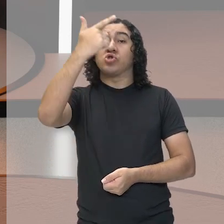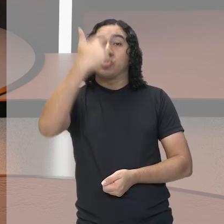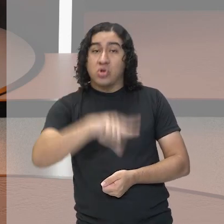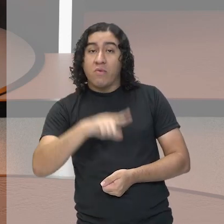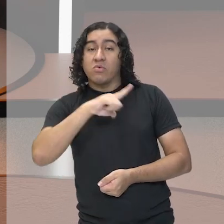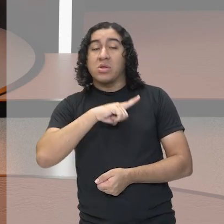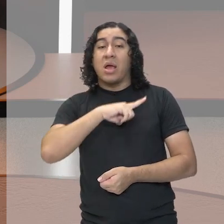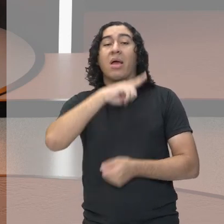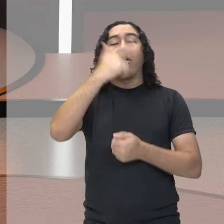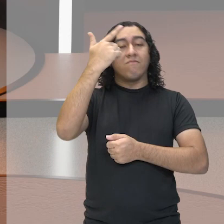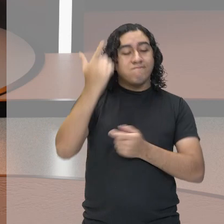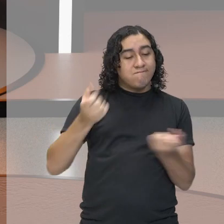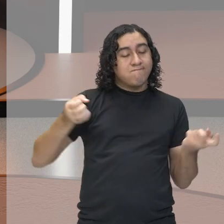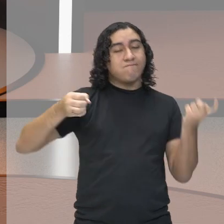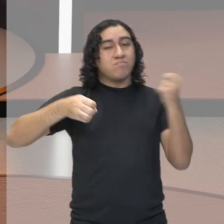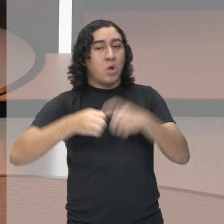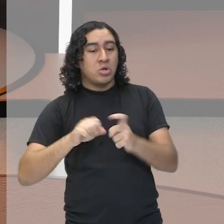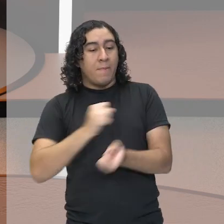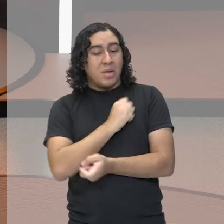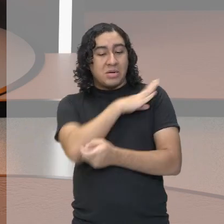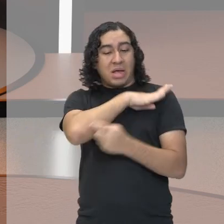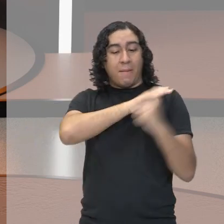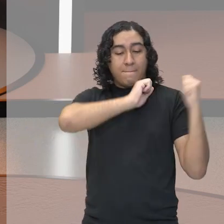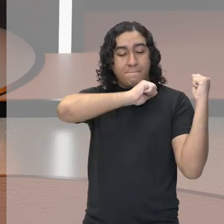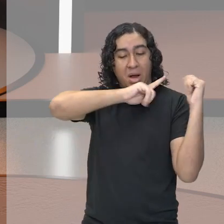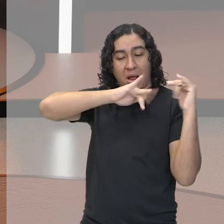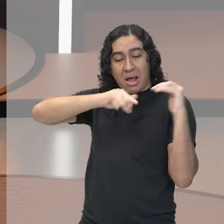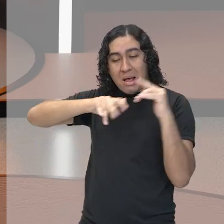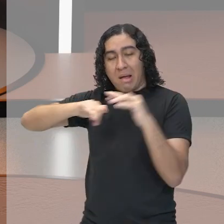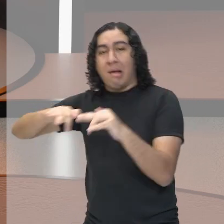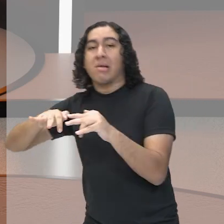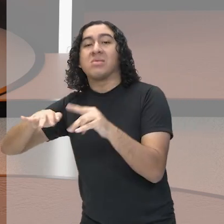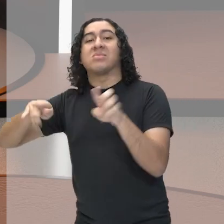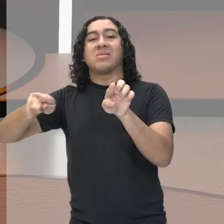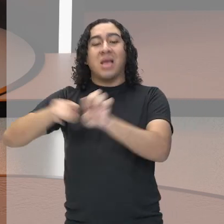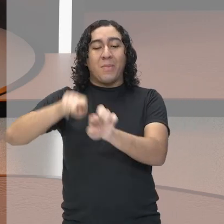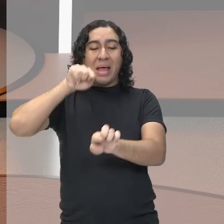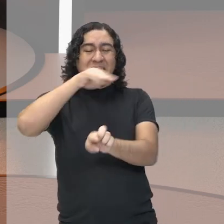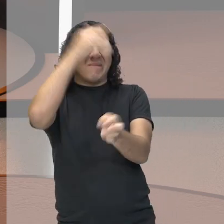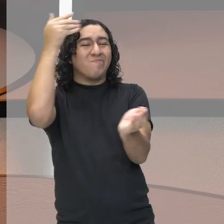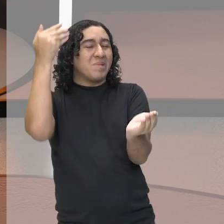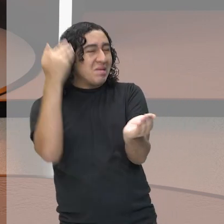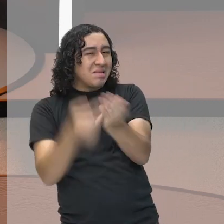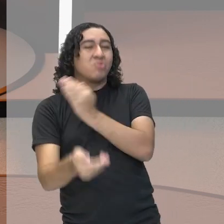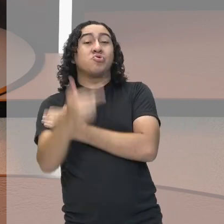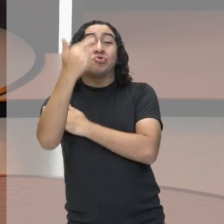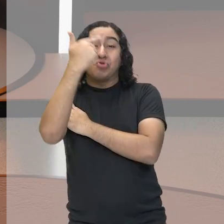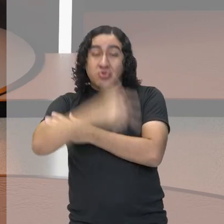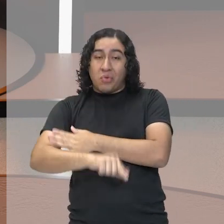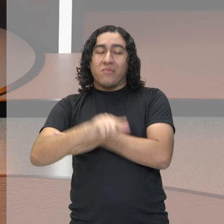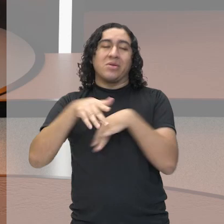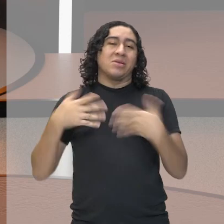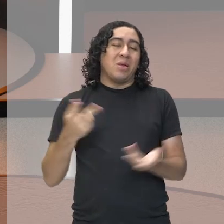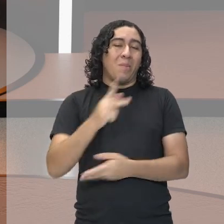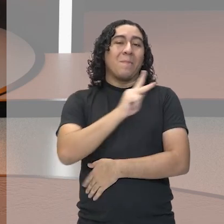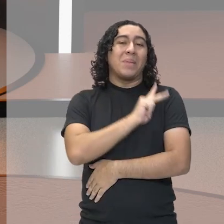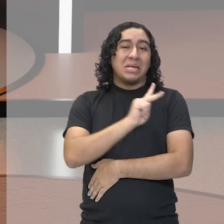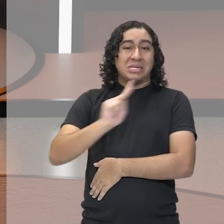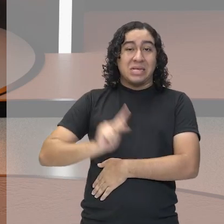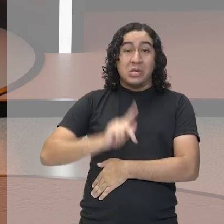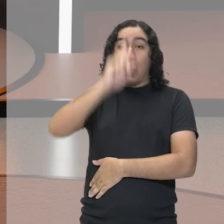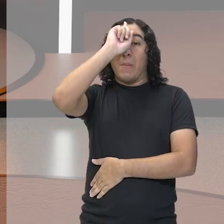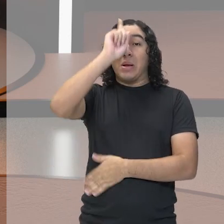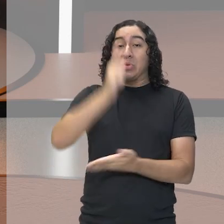4ª expedição, né, com 6.000 homens, que também foi massacrada. Aí o presidente da República